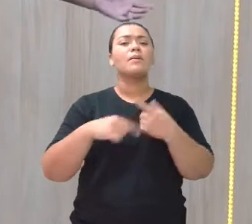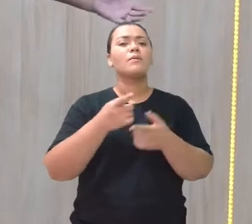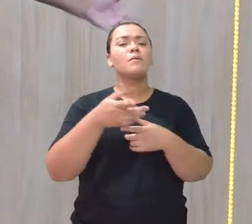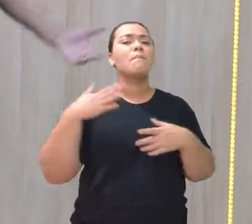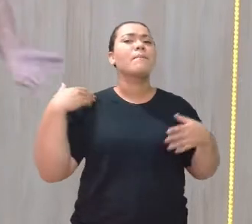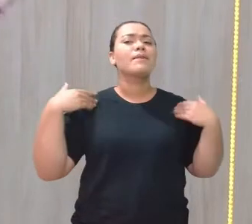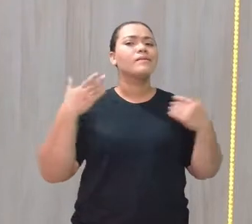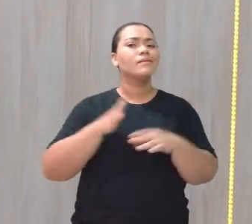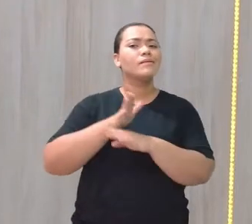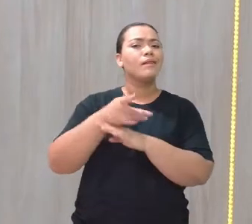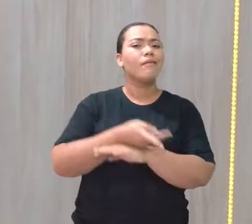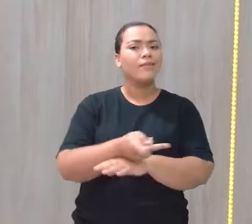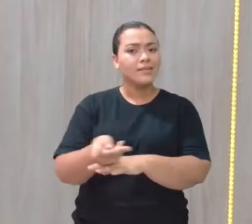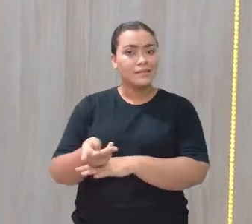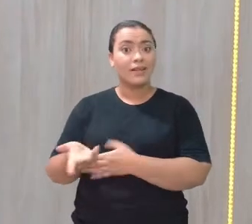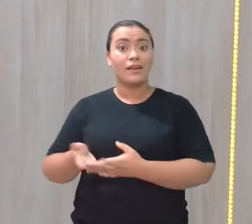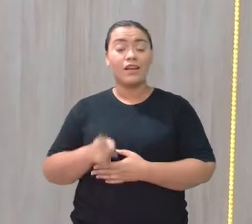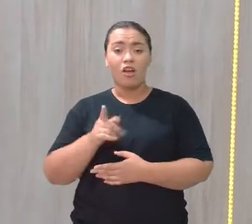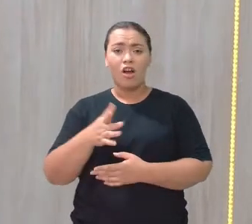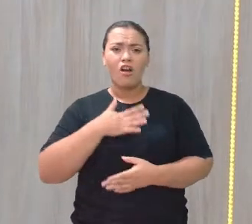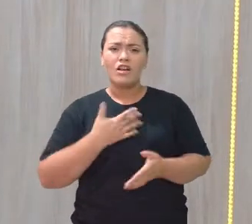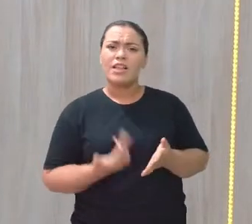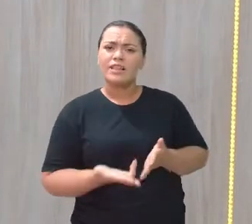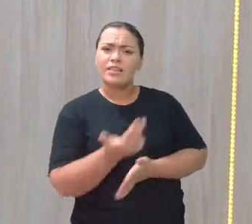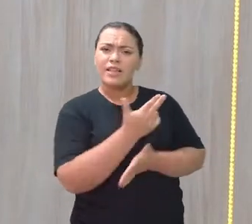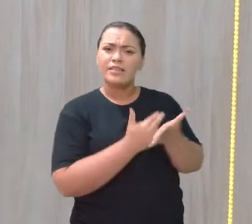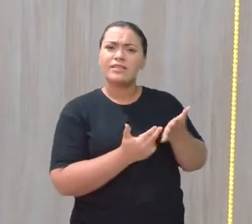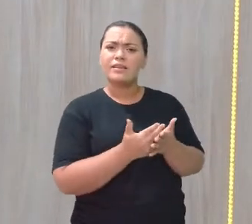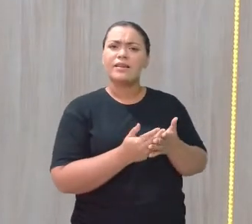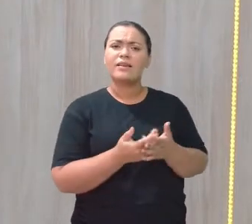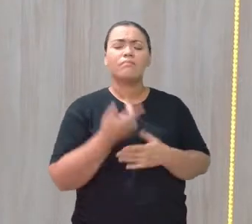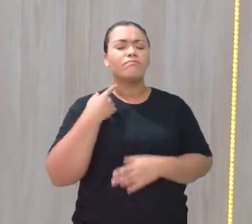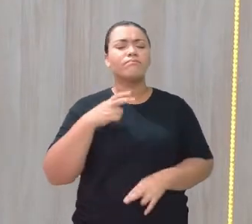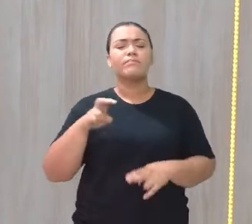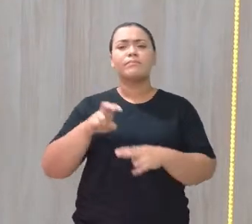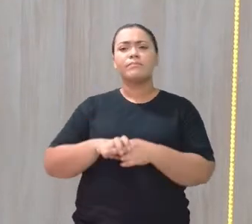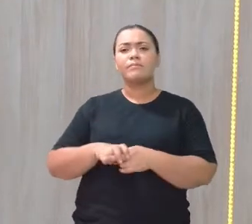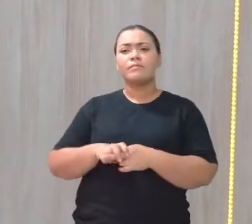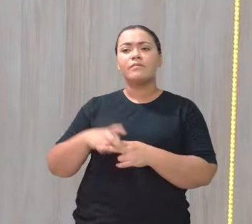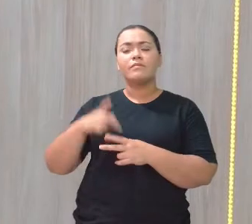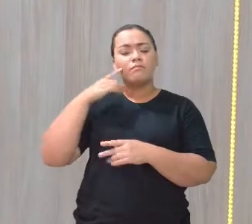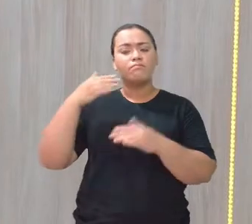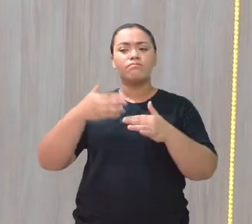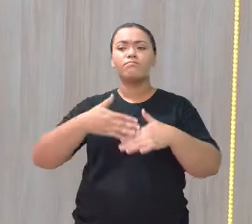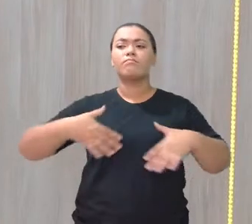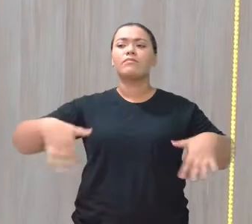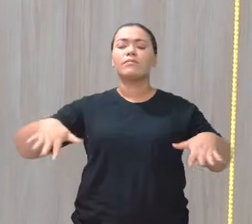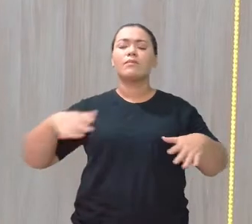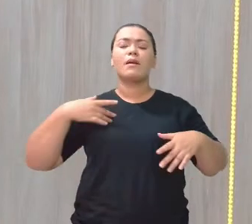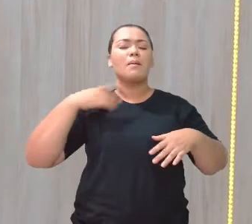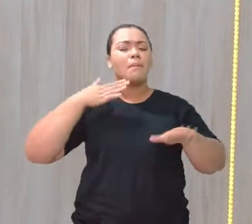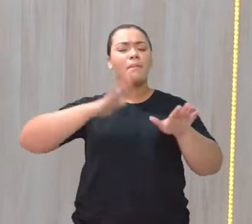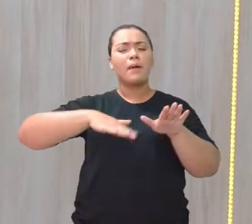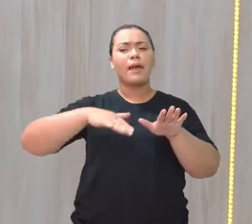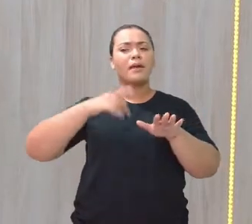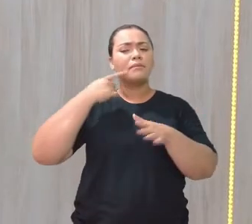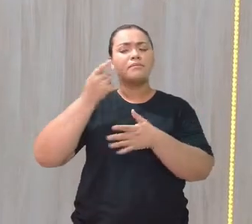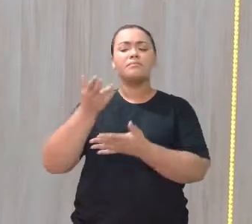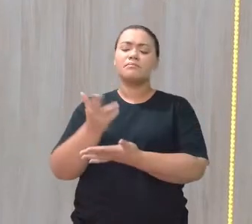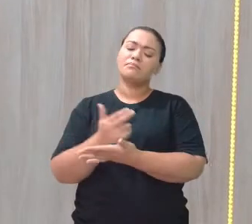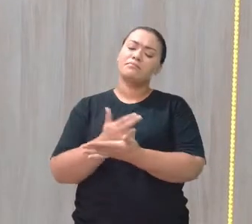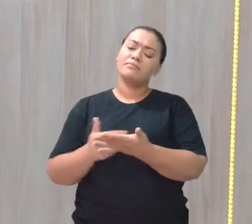passearem. Quem gosta de desenhar, gente, sentar ali naquela orla e desenhar